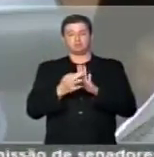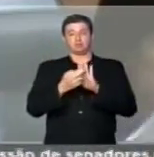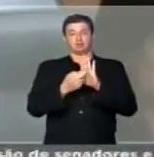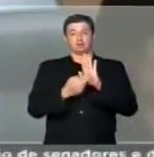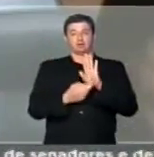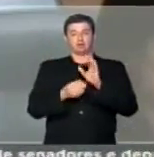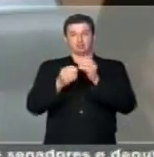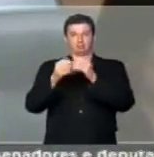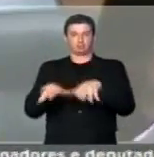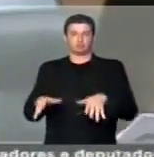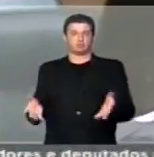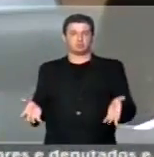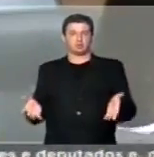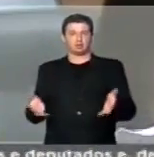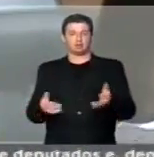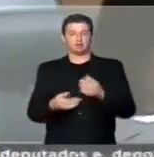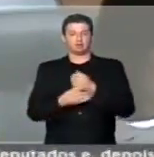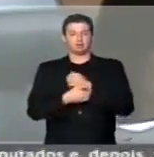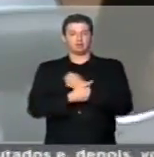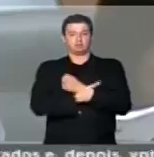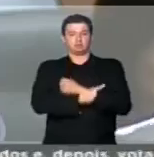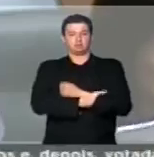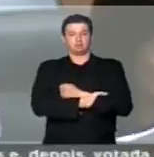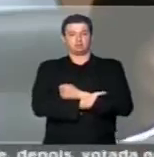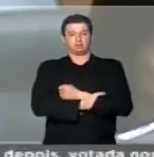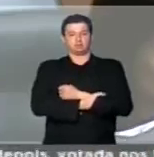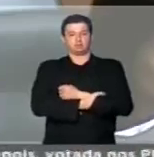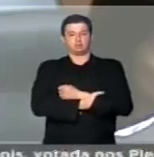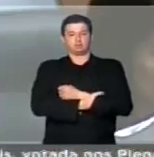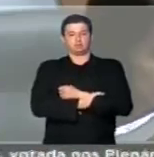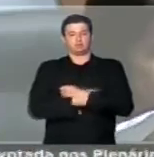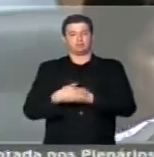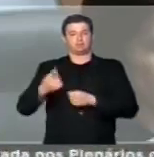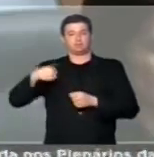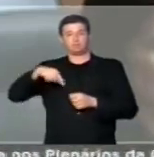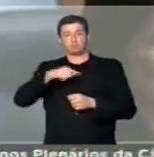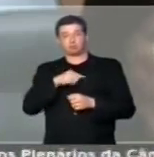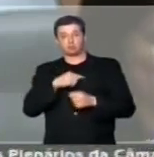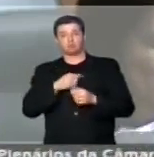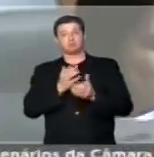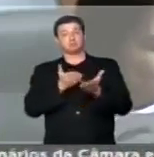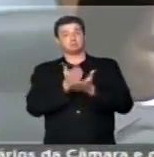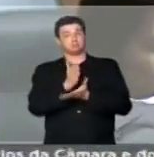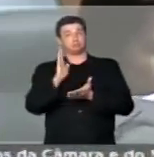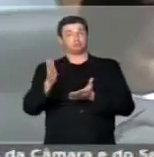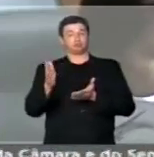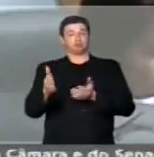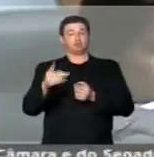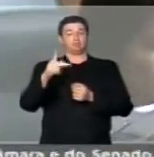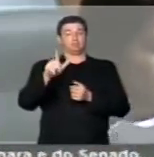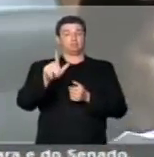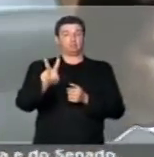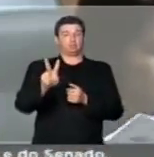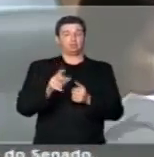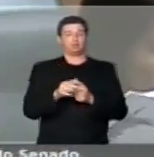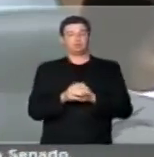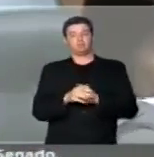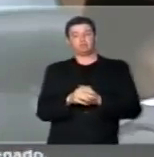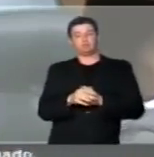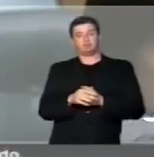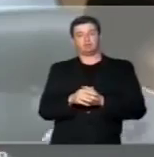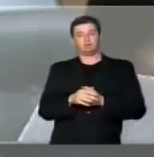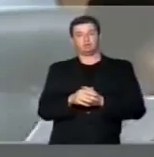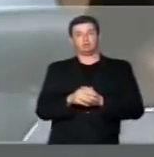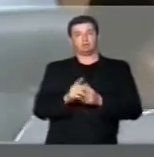da prejudicialidade, senhor presidente. Mesmo porque nós já aprovamos o PLV, que